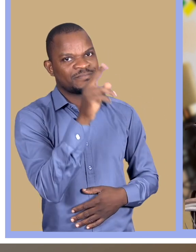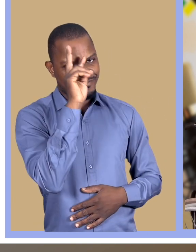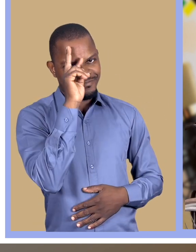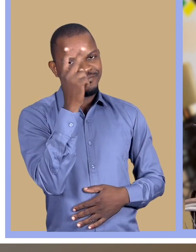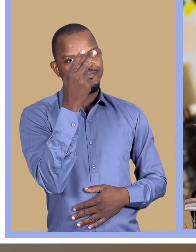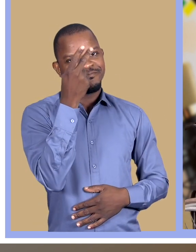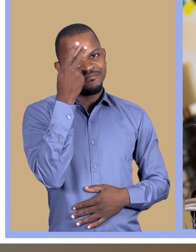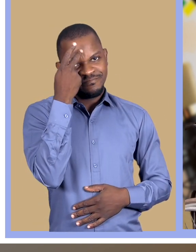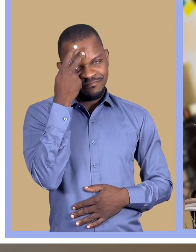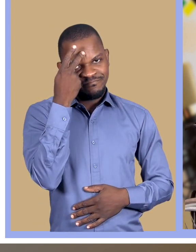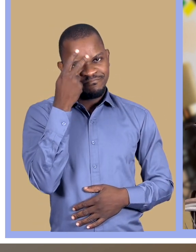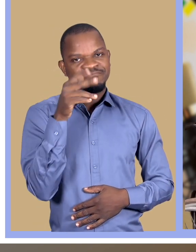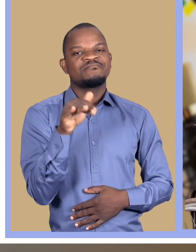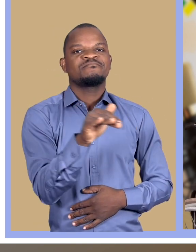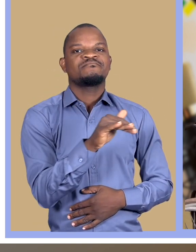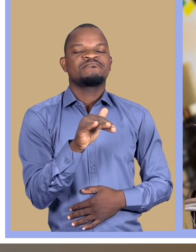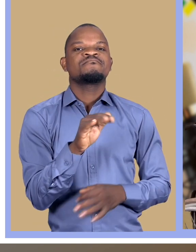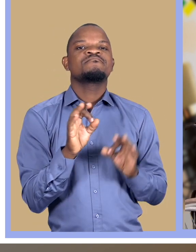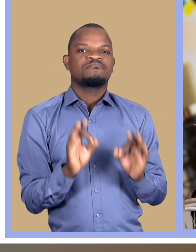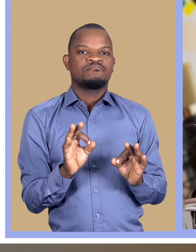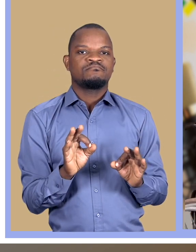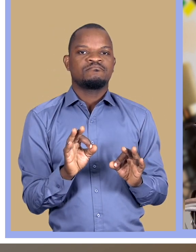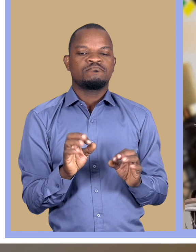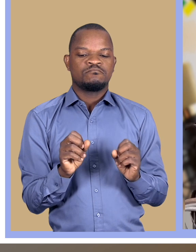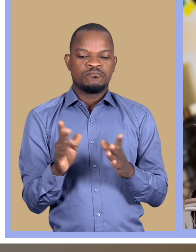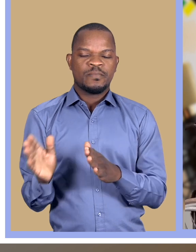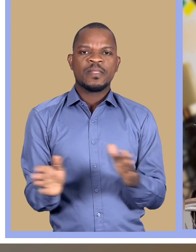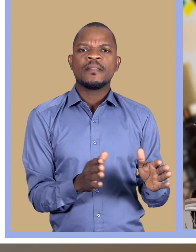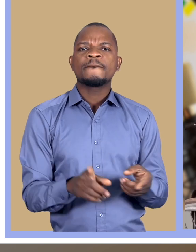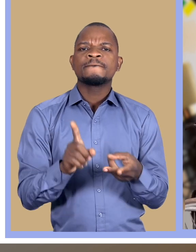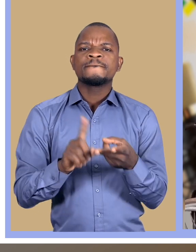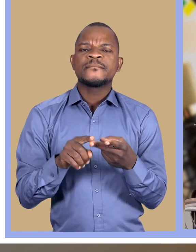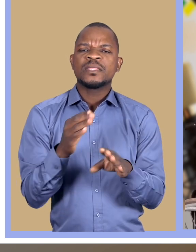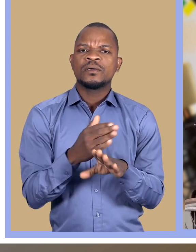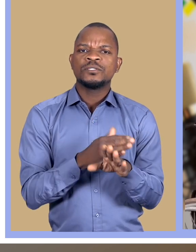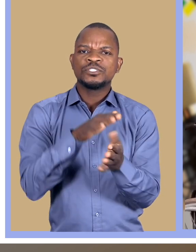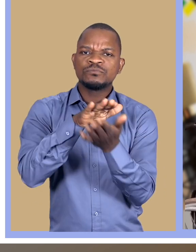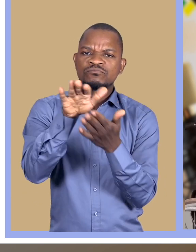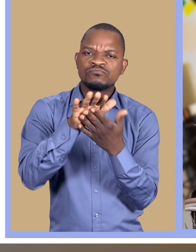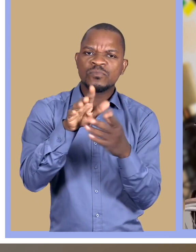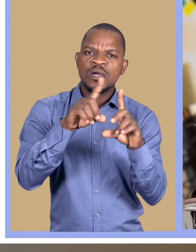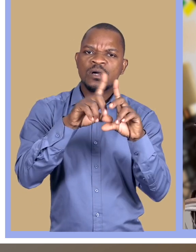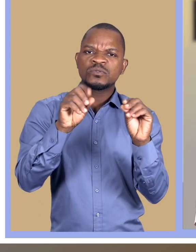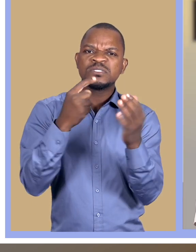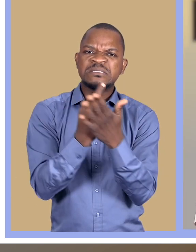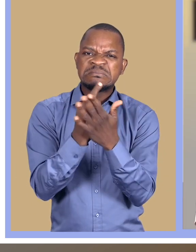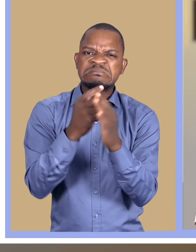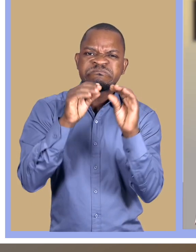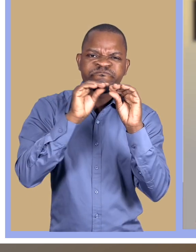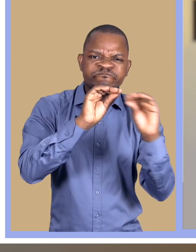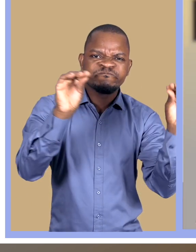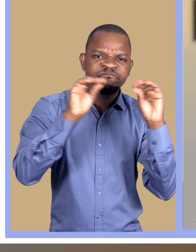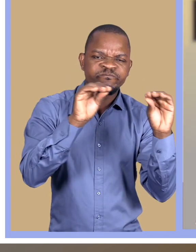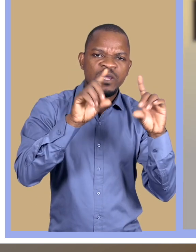torná-las conscientes em termos ambientais também. A Regina falava aqui da educação ambiental. Nota-se que, por